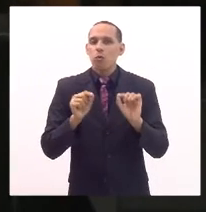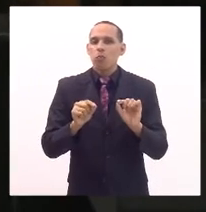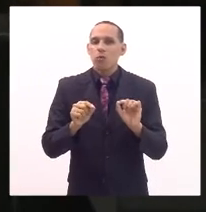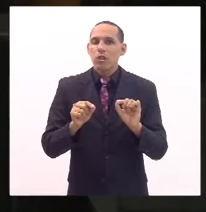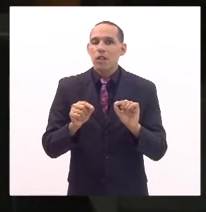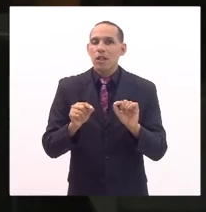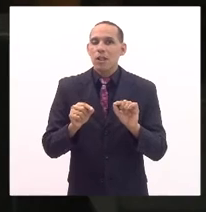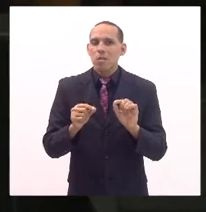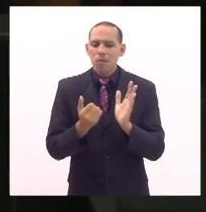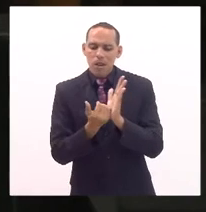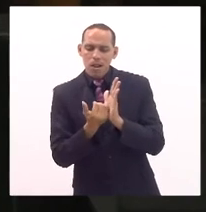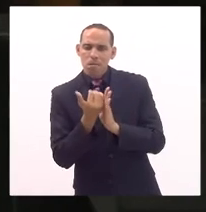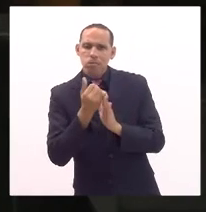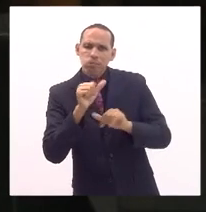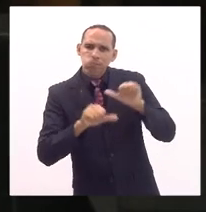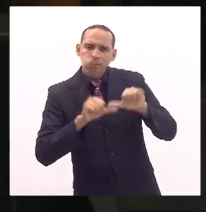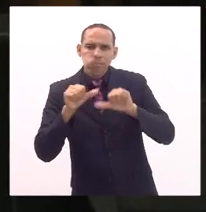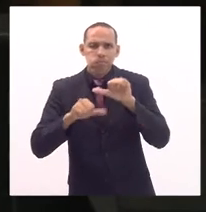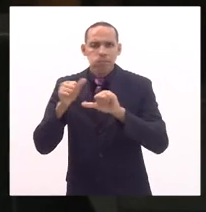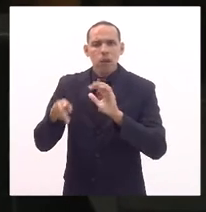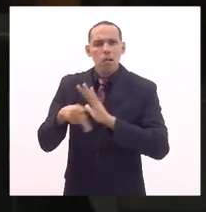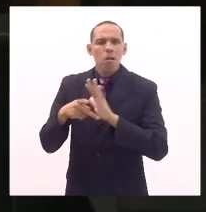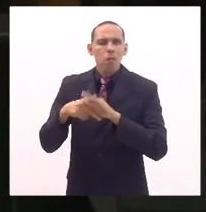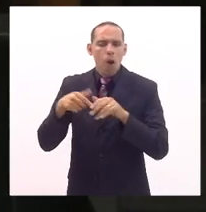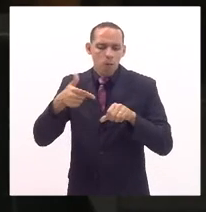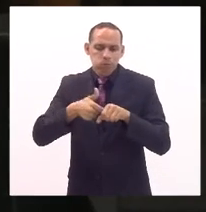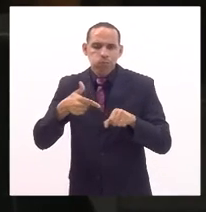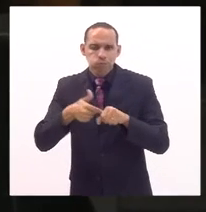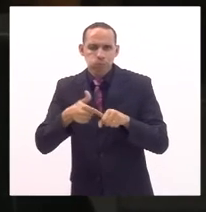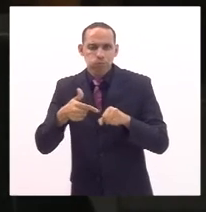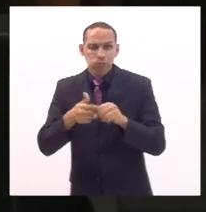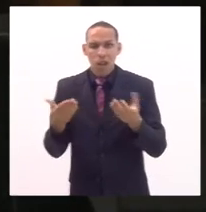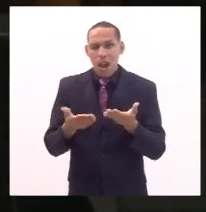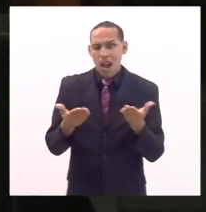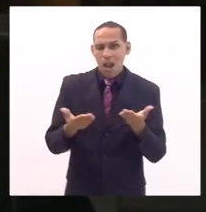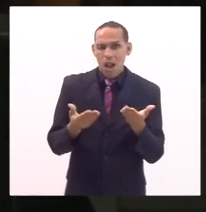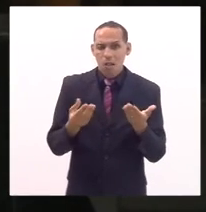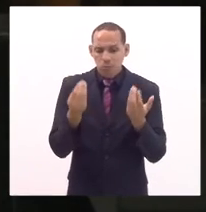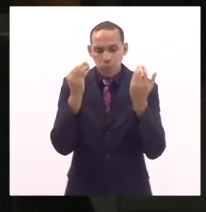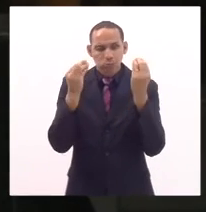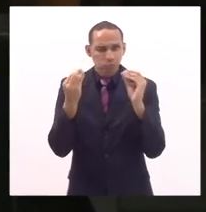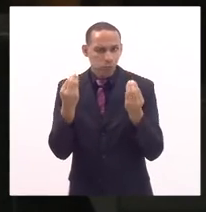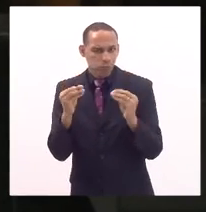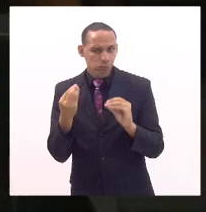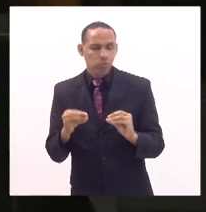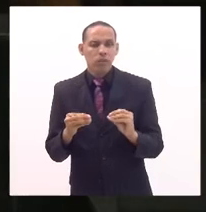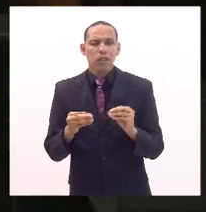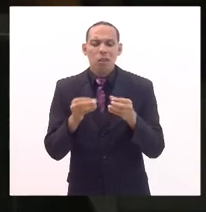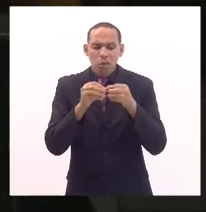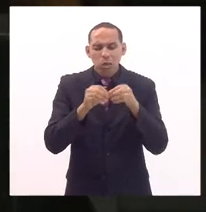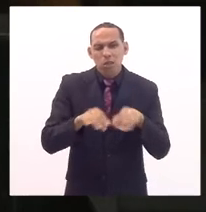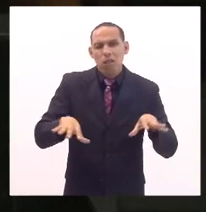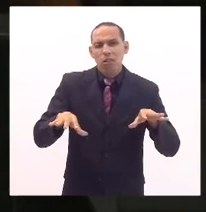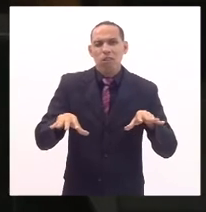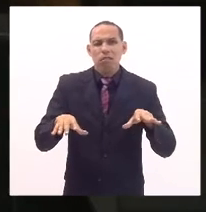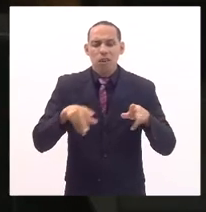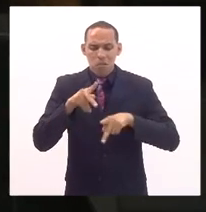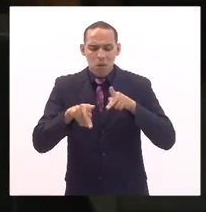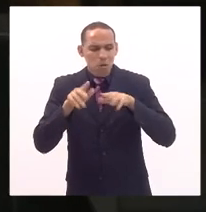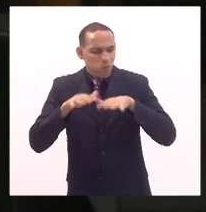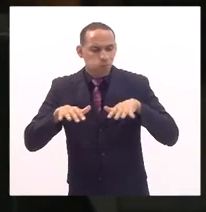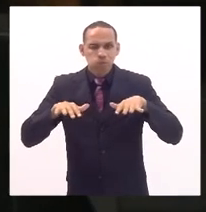reajuste para os combustíveis nos valores estão sendo colocados prejudica a população